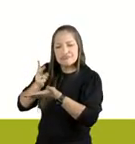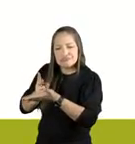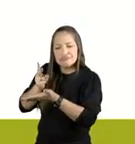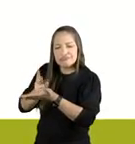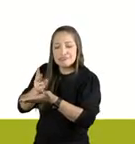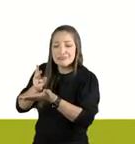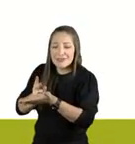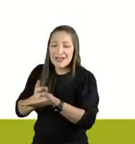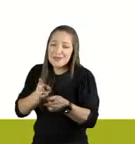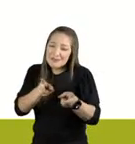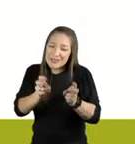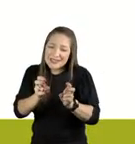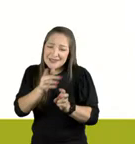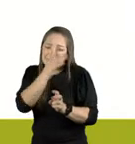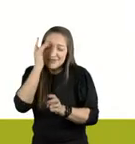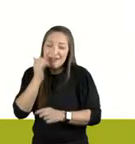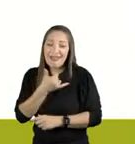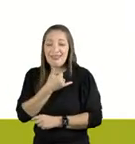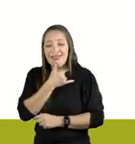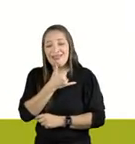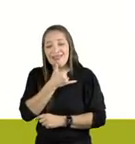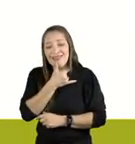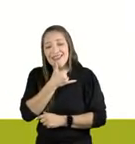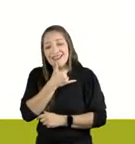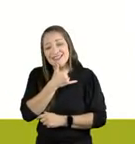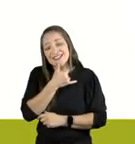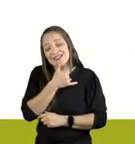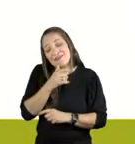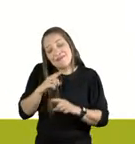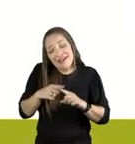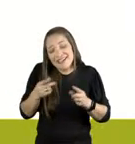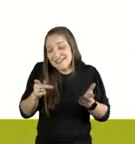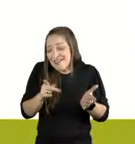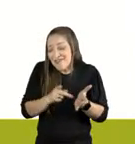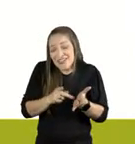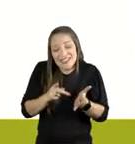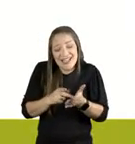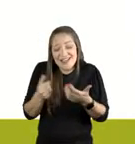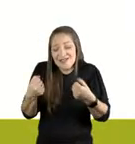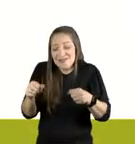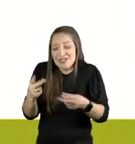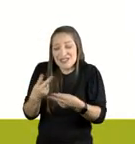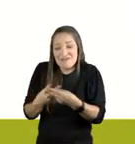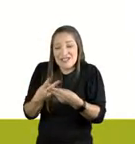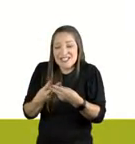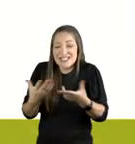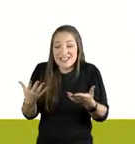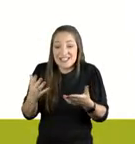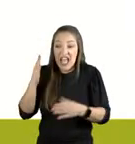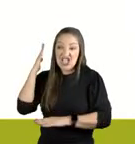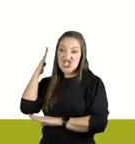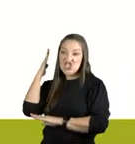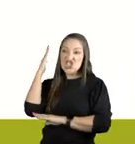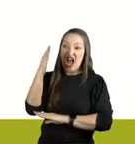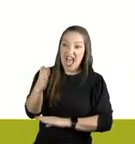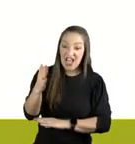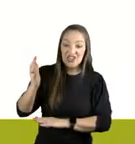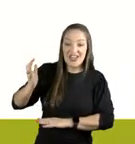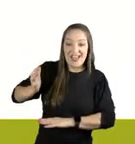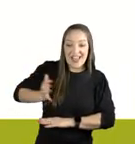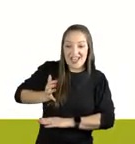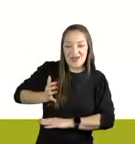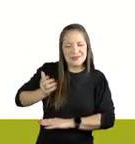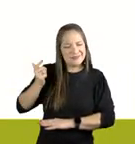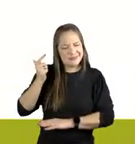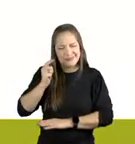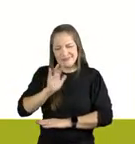falo isso, mas é a verdade. Né? Não tem ponte para ser rico. Se tivesse, Provavelmente eu estaria lá, na riqueza, né? Não